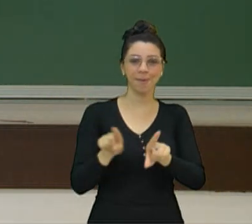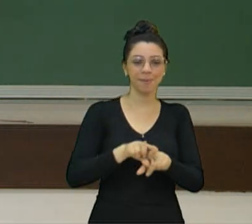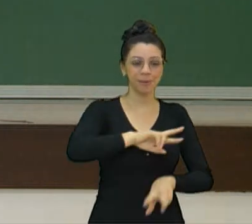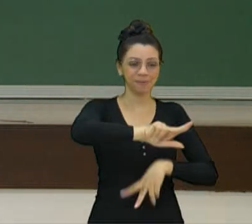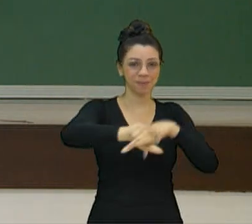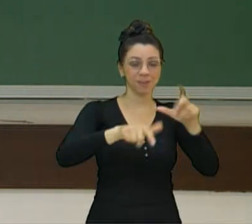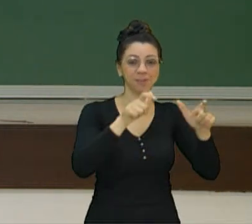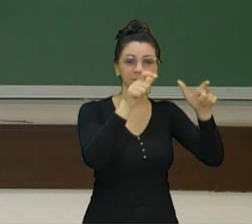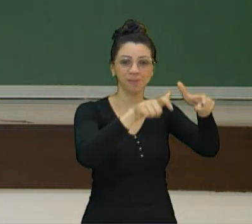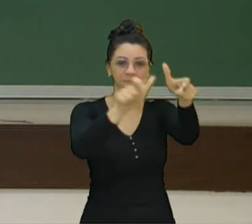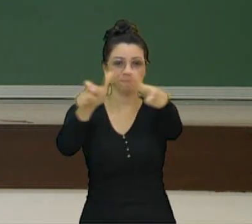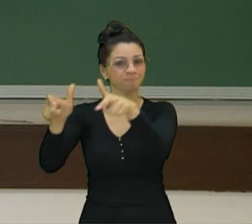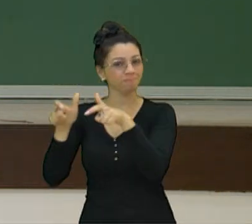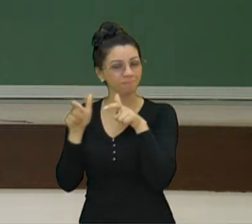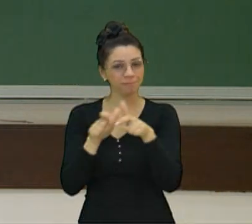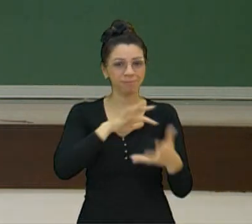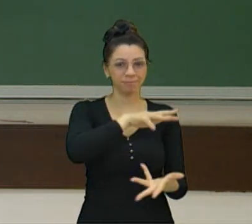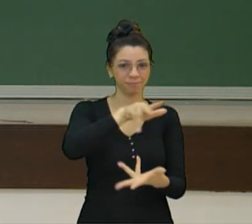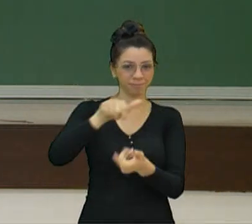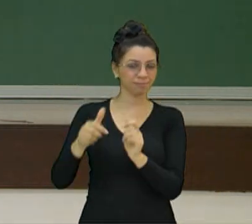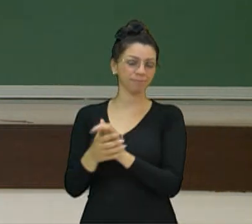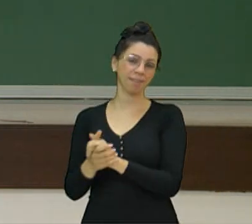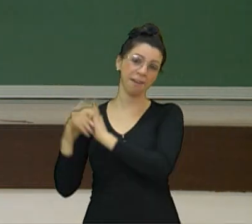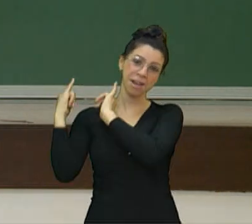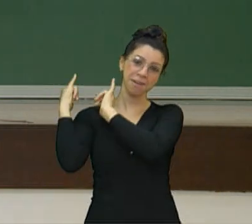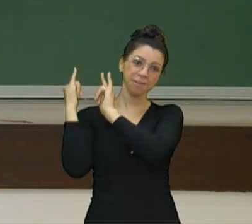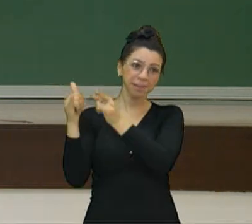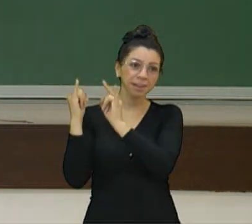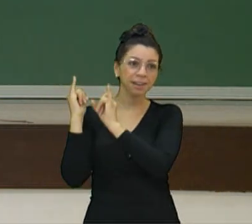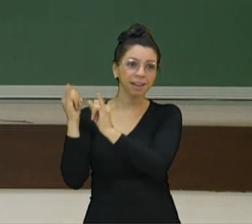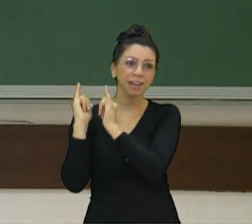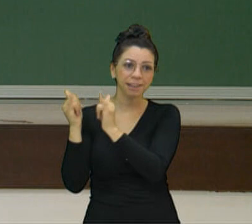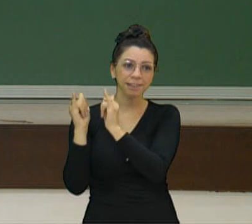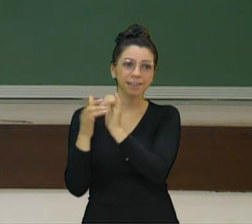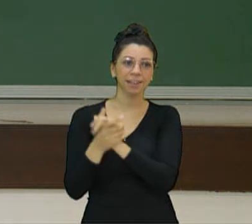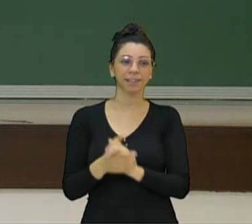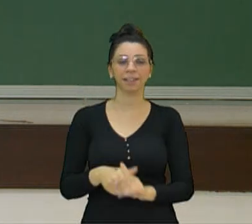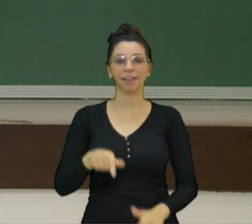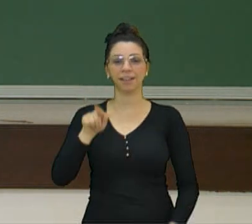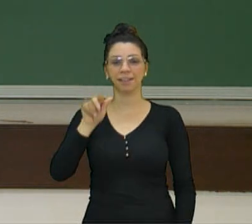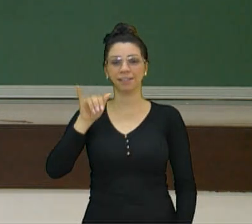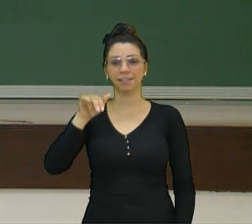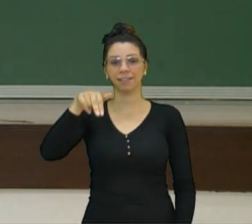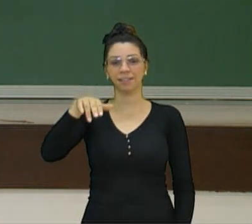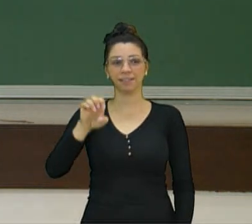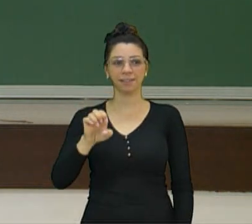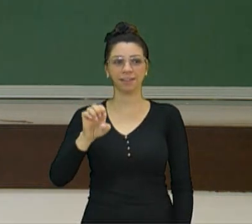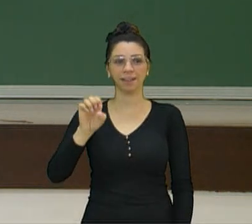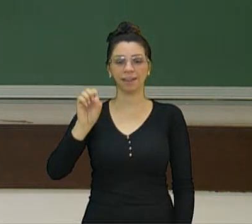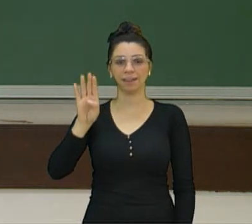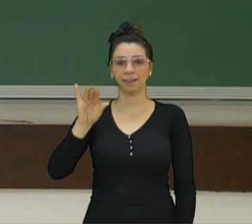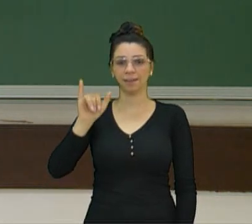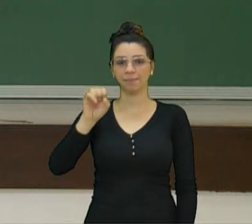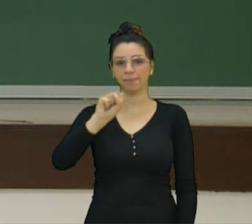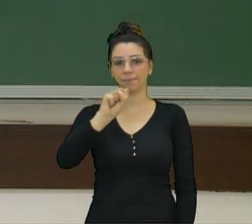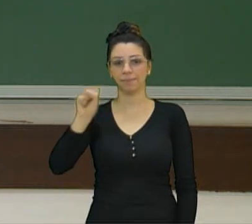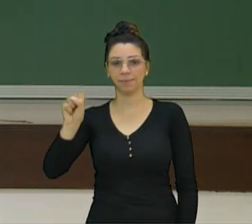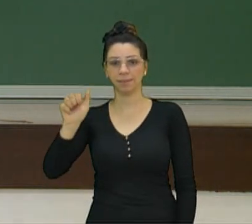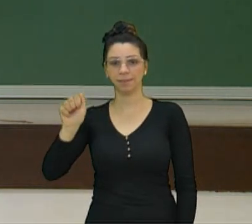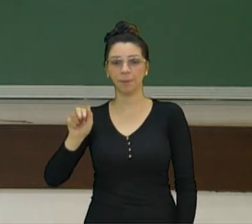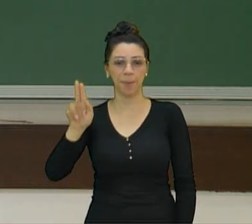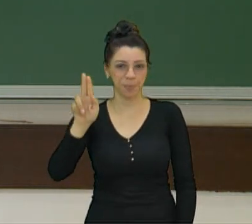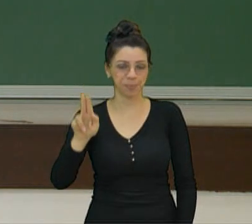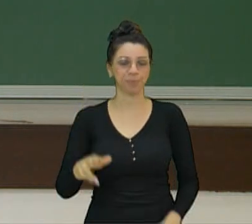da Terra. Essa é a lenda de Guiné-Bissau, que é sobre a lenda do tambor africano.